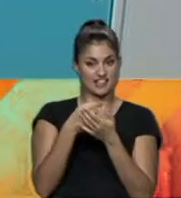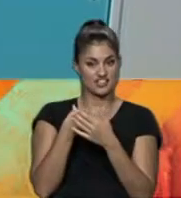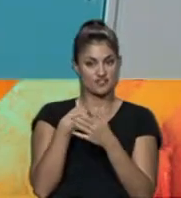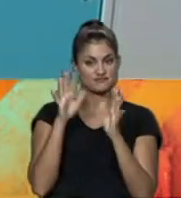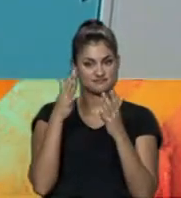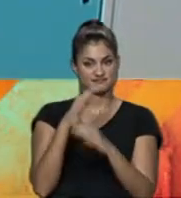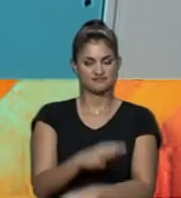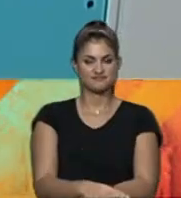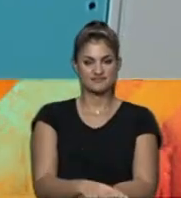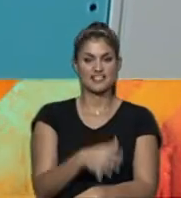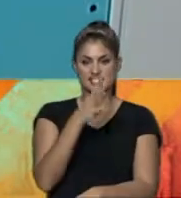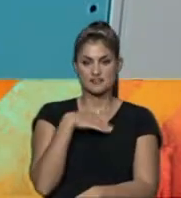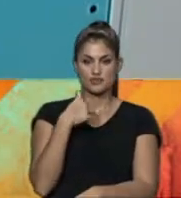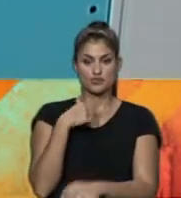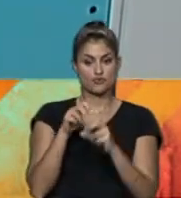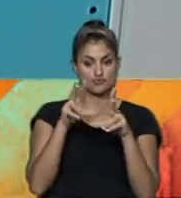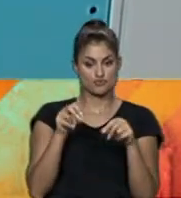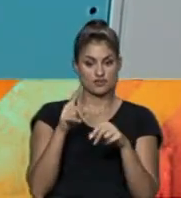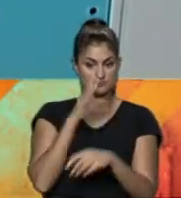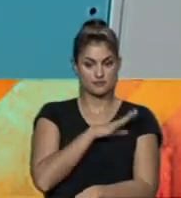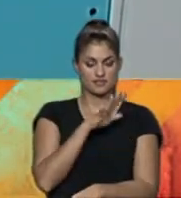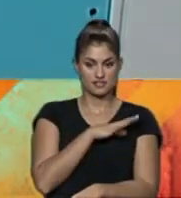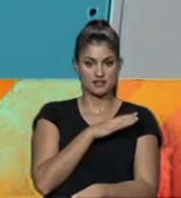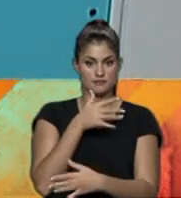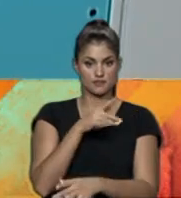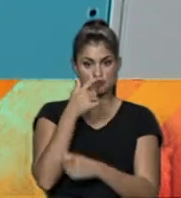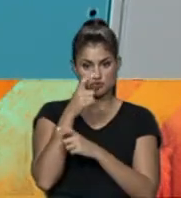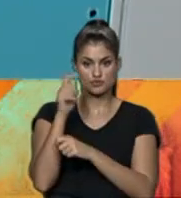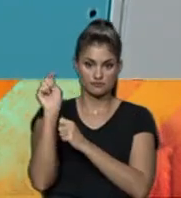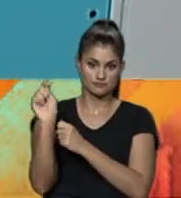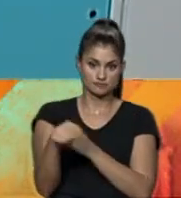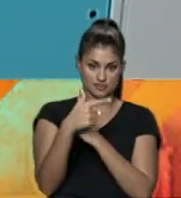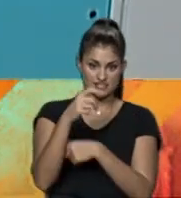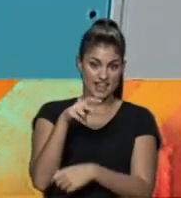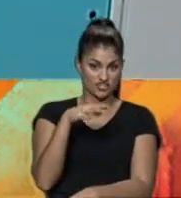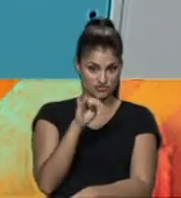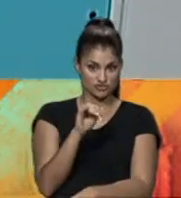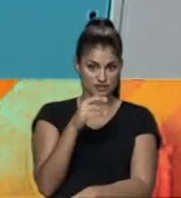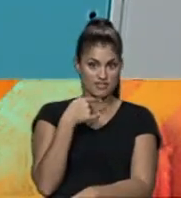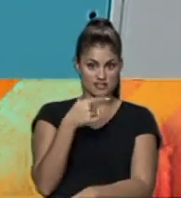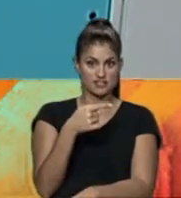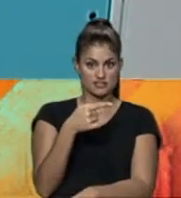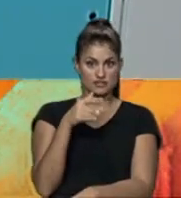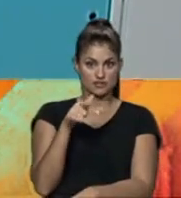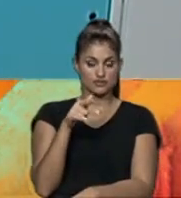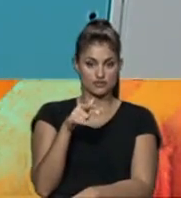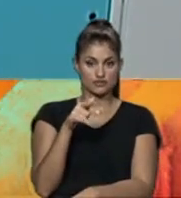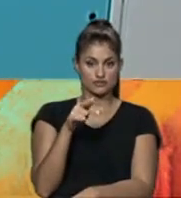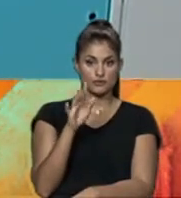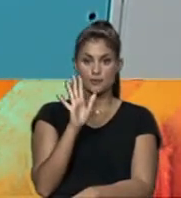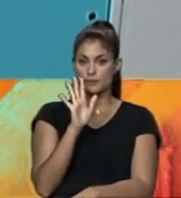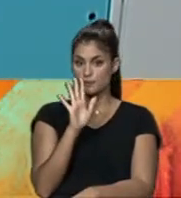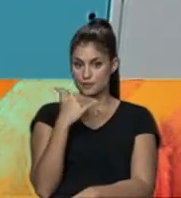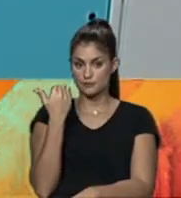Porque me disseram que, apesar de eu nunca ter jogado golfe, disseram que quem joga ténis, não é, Jorge, diz lá, tu, o especialista diz, Paula, tu tens muito, tens